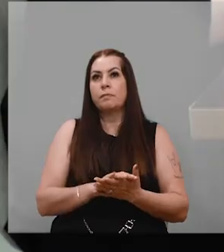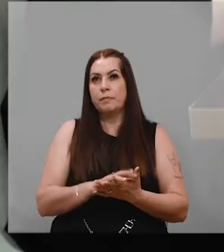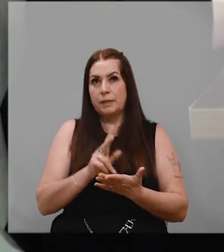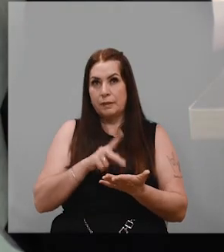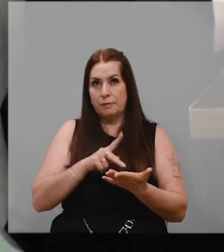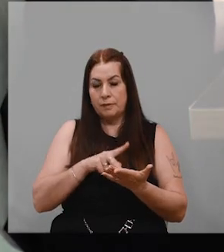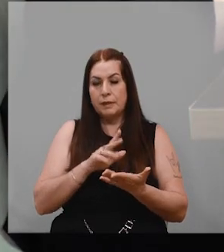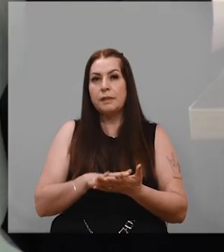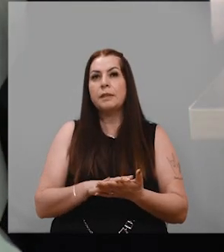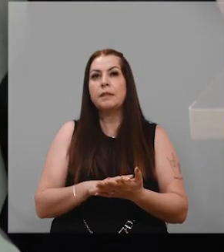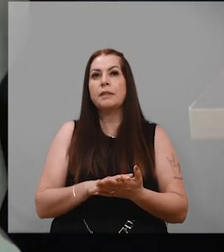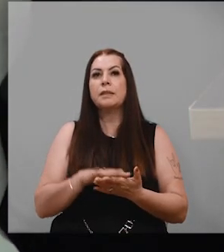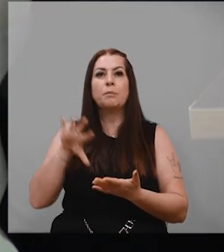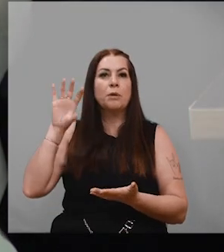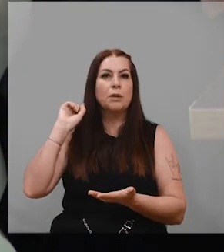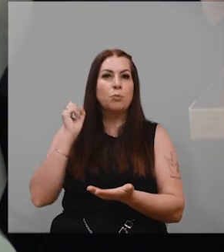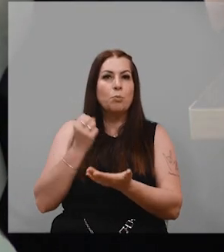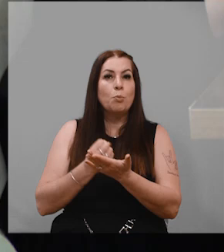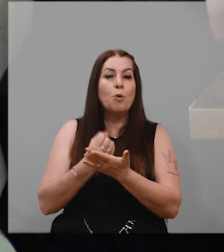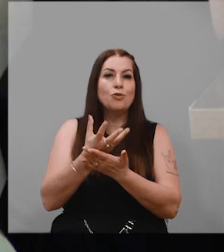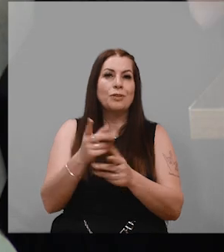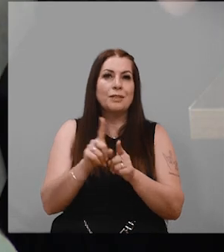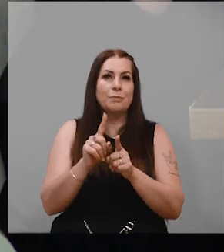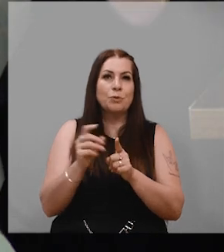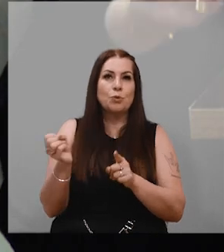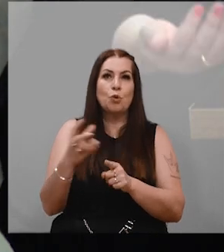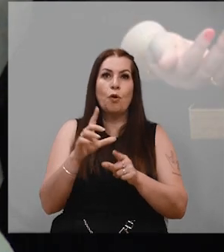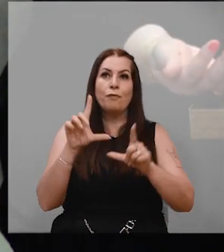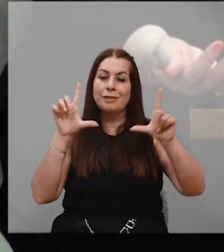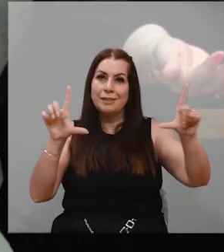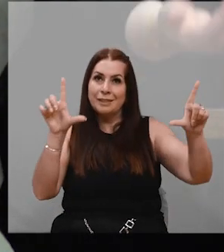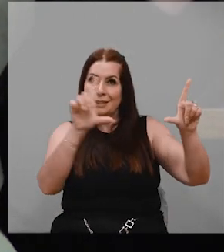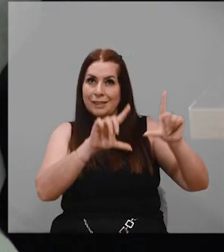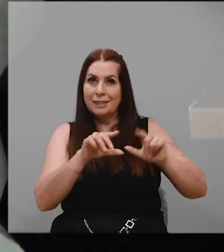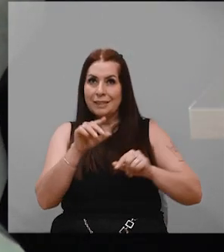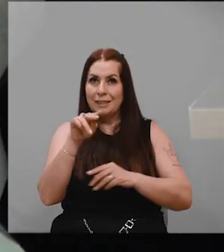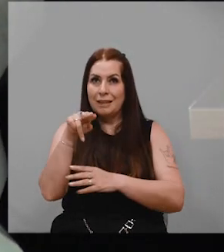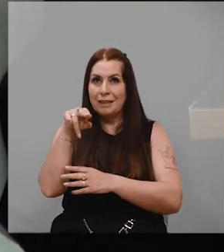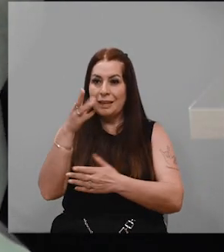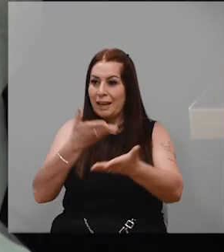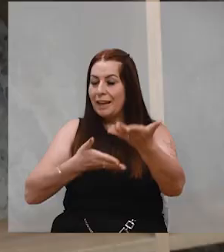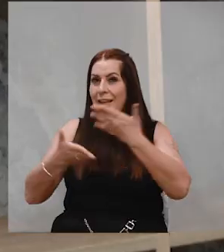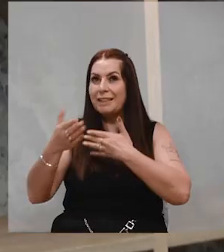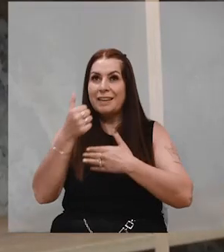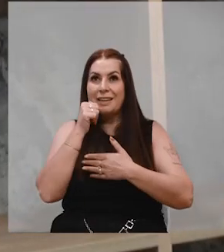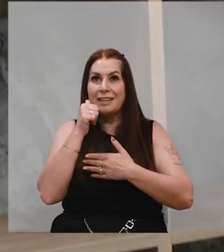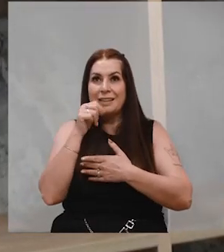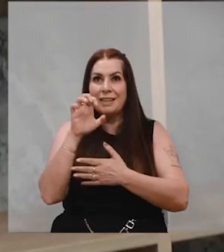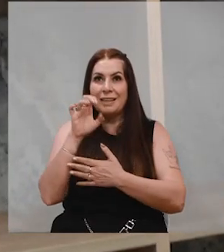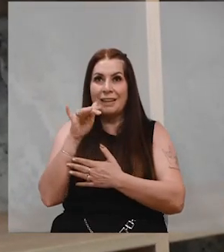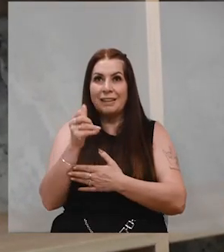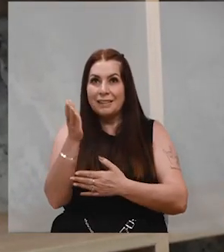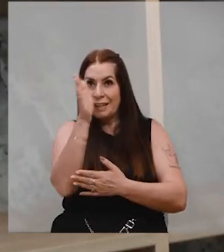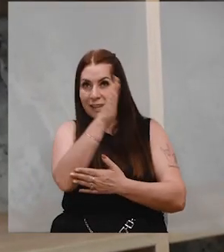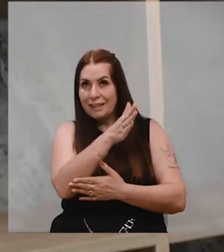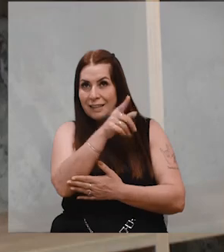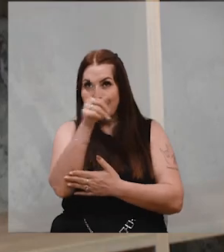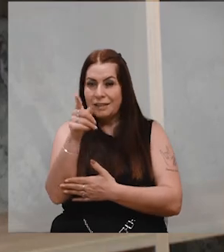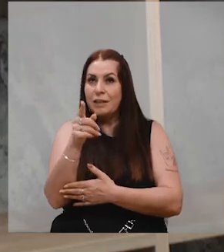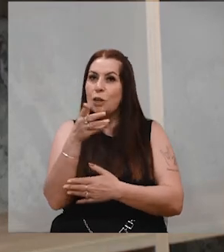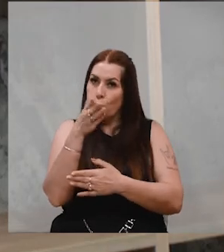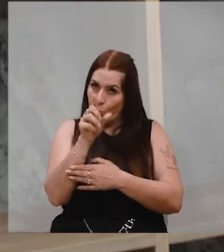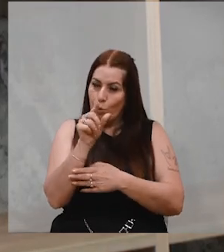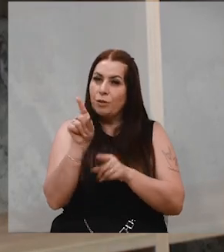verdade. Além do podcast, a gente também teve novos cenários no Entre Elas. Esse cenário que você acompanha aqui atrás de mim e da Carol é